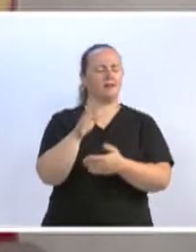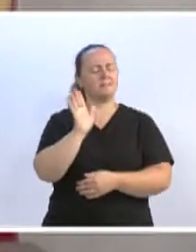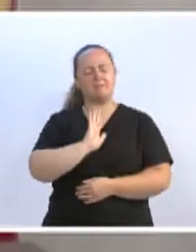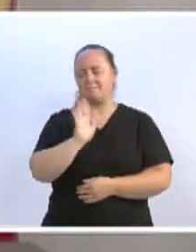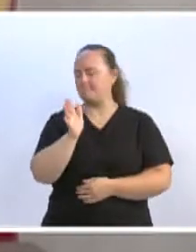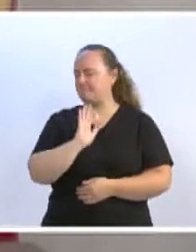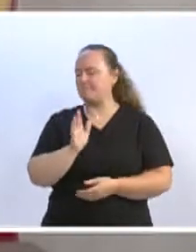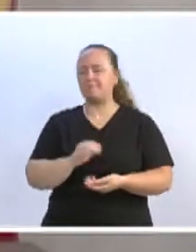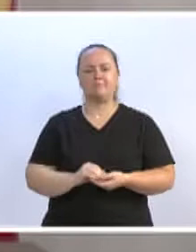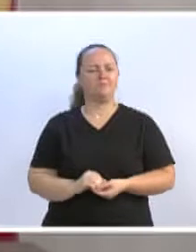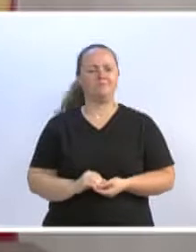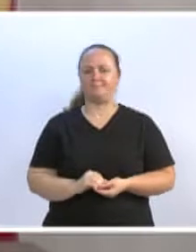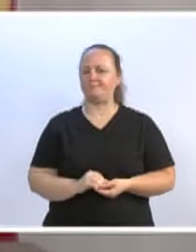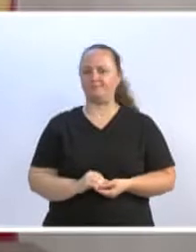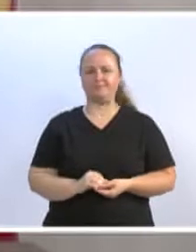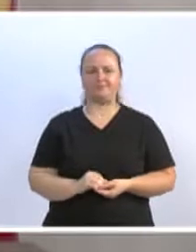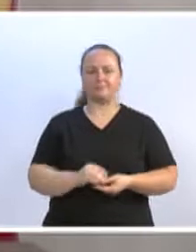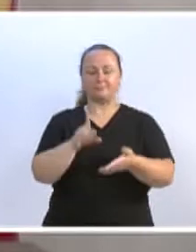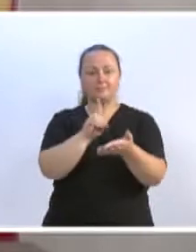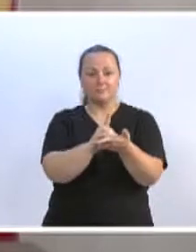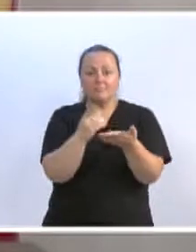Bíblia. A Bíblia